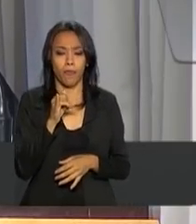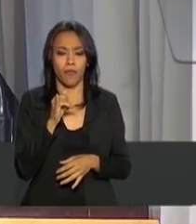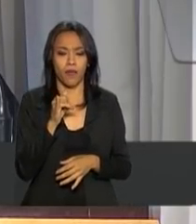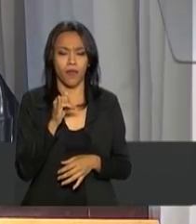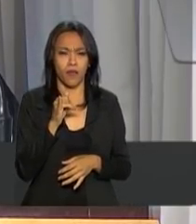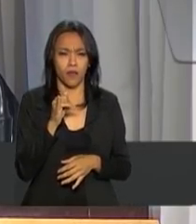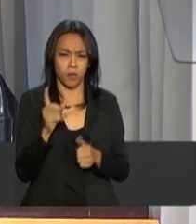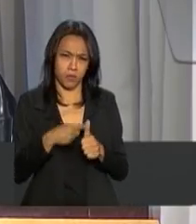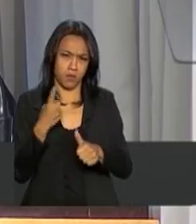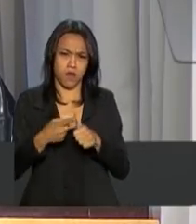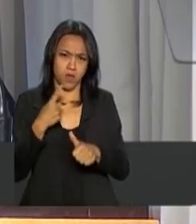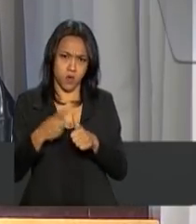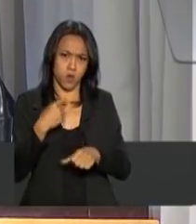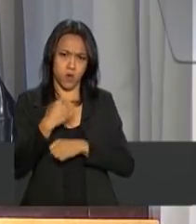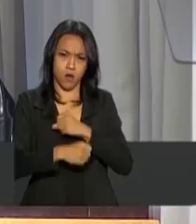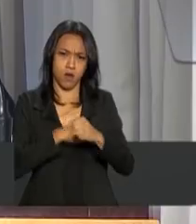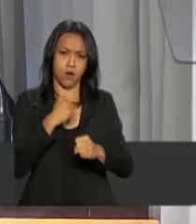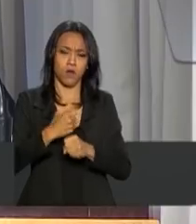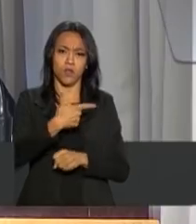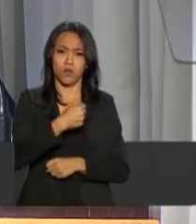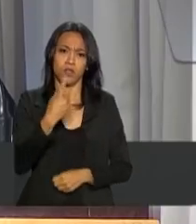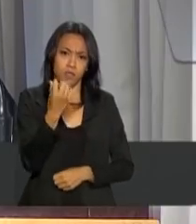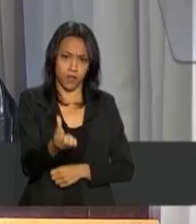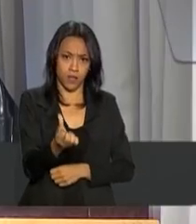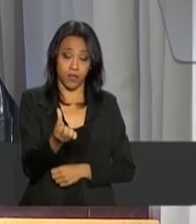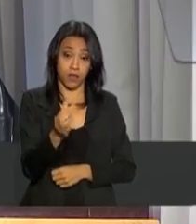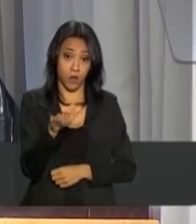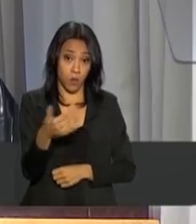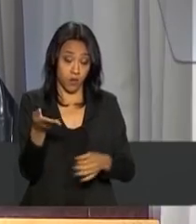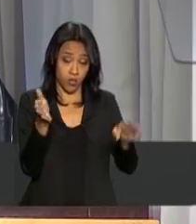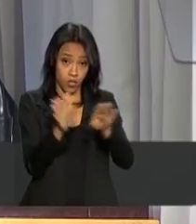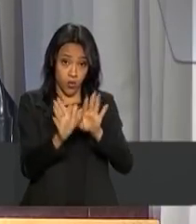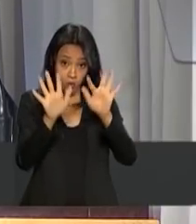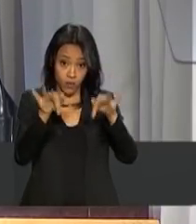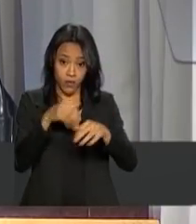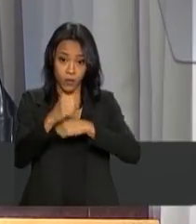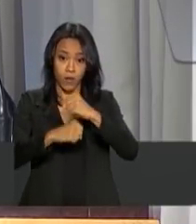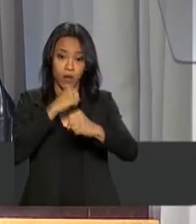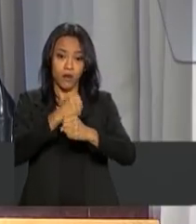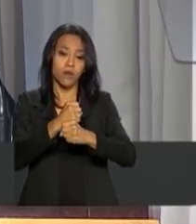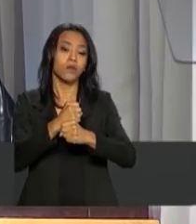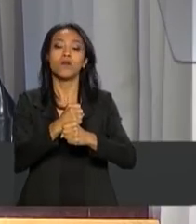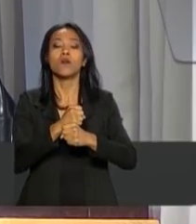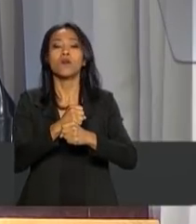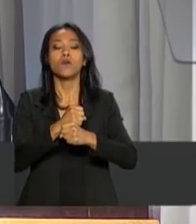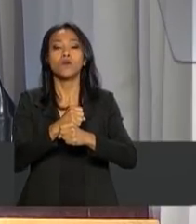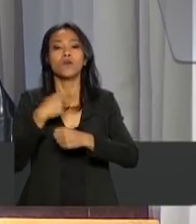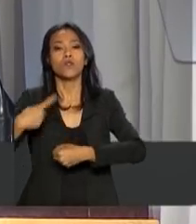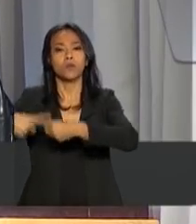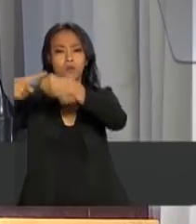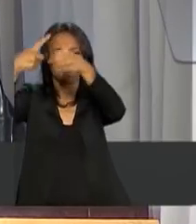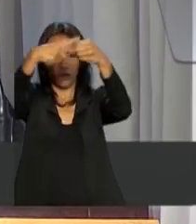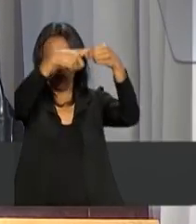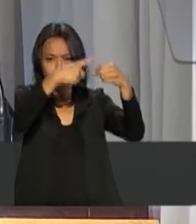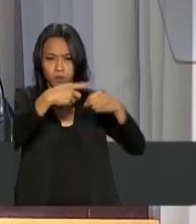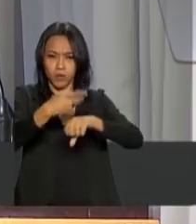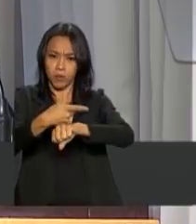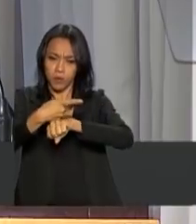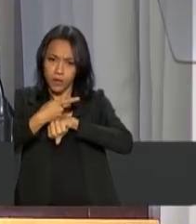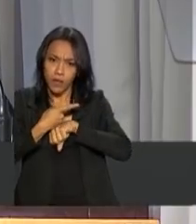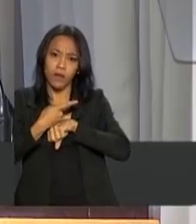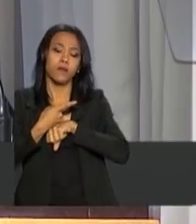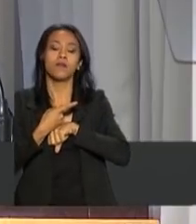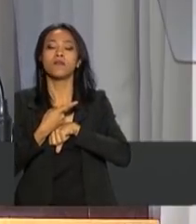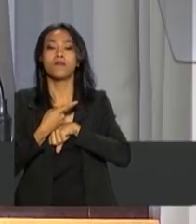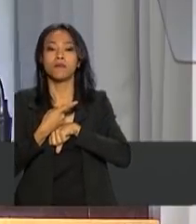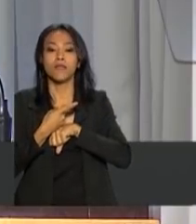logo no primeiro ano, em 2016, quando chegou ao final do ano, os municípios me procuraram, a Federação dos Municípios, etc.,